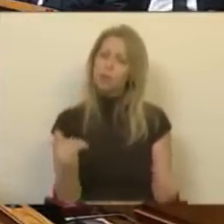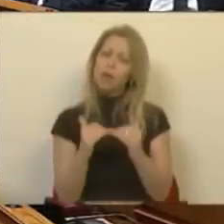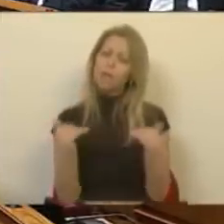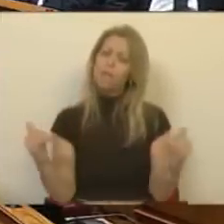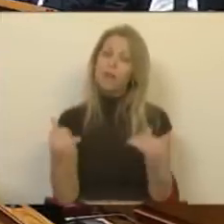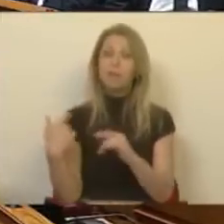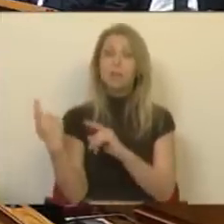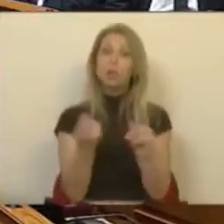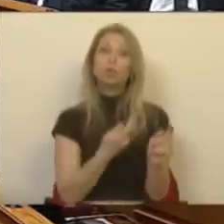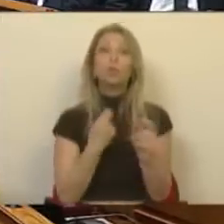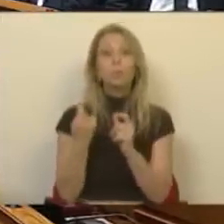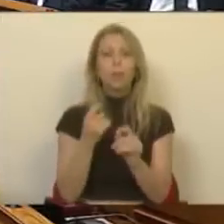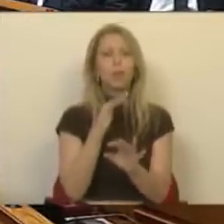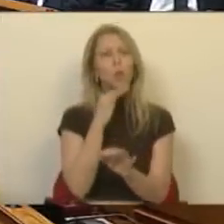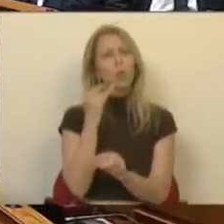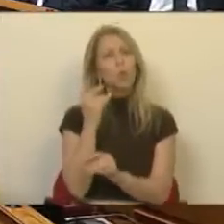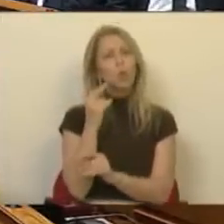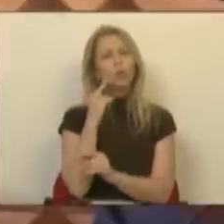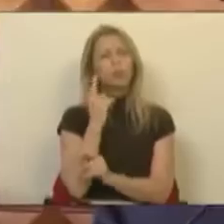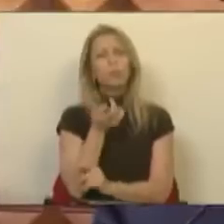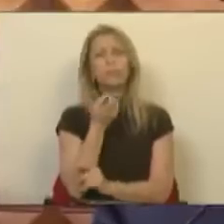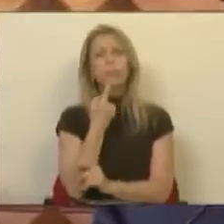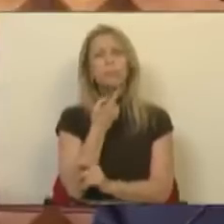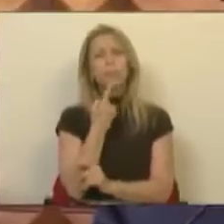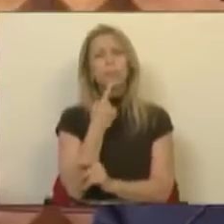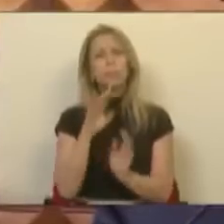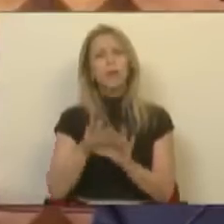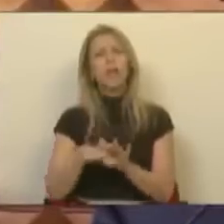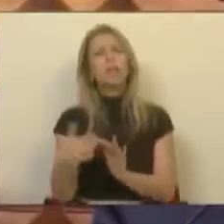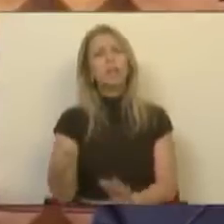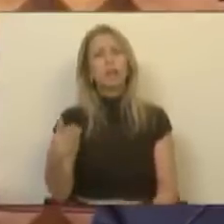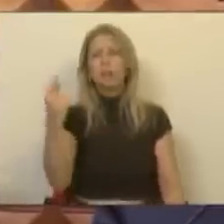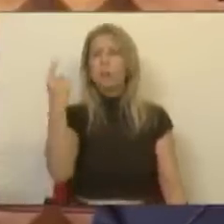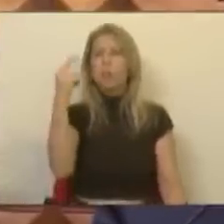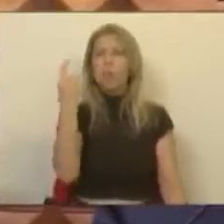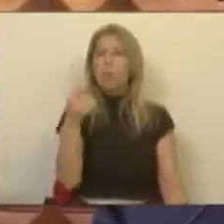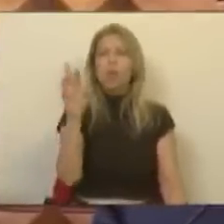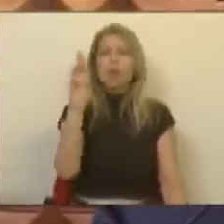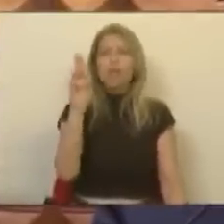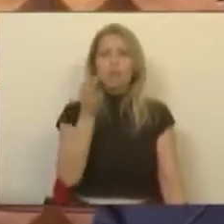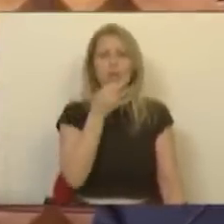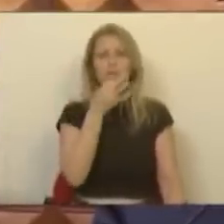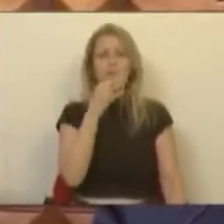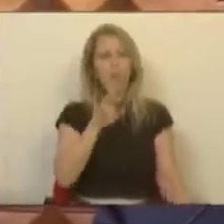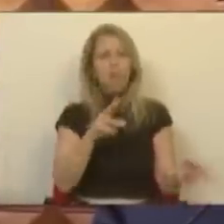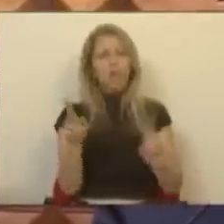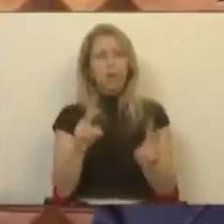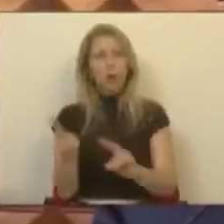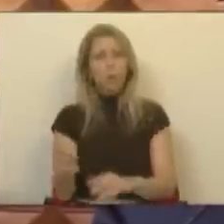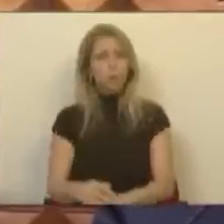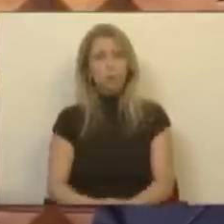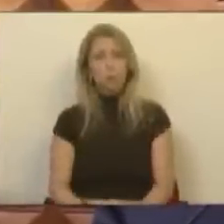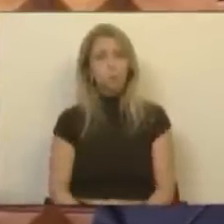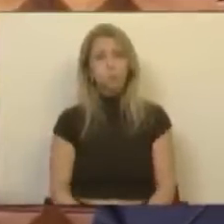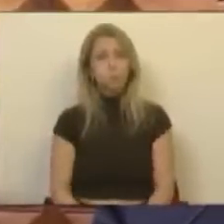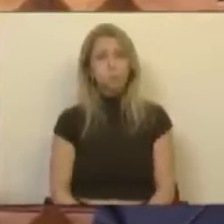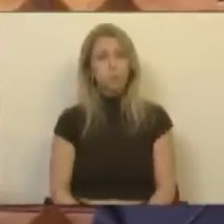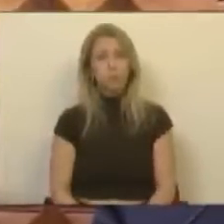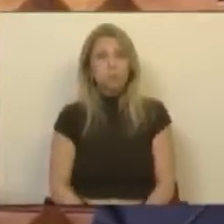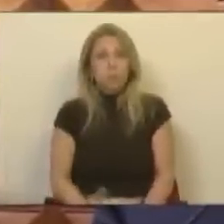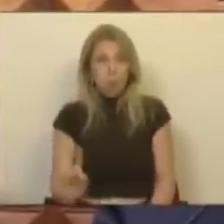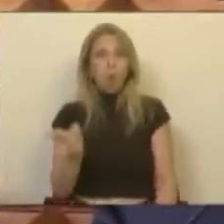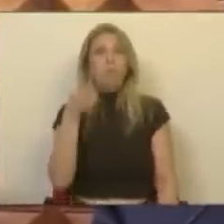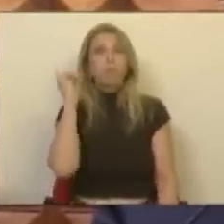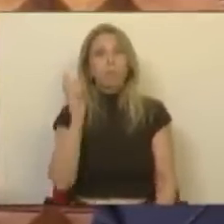e é curioso perceber por parte da direita não ouvimos uma única vez falar em reformas Talvez tenham finalmente